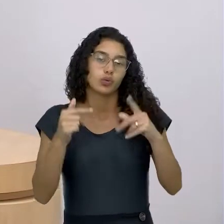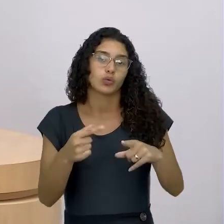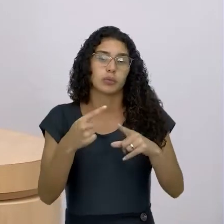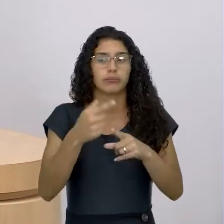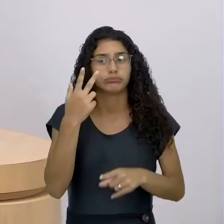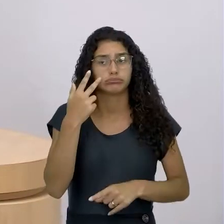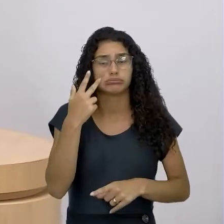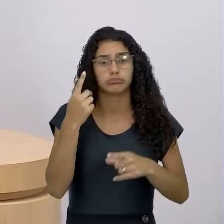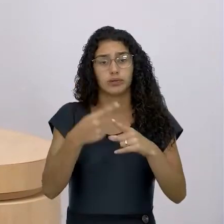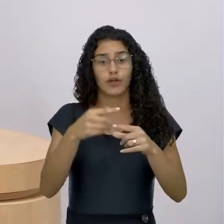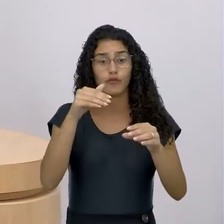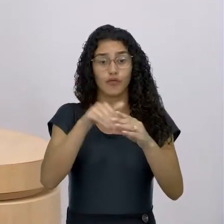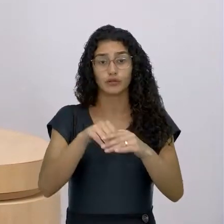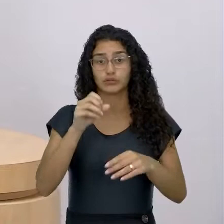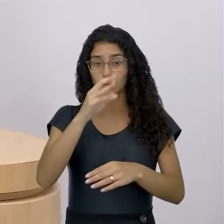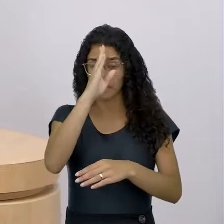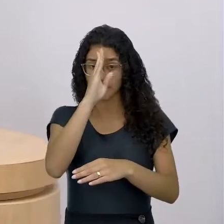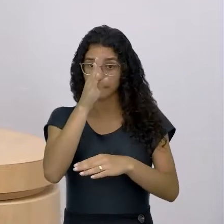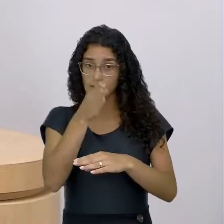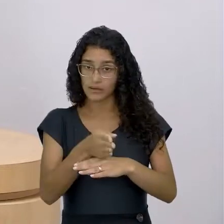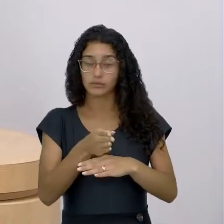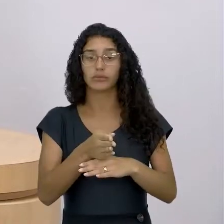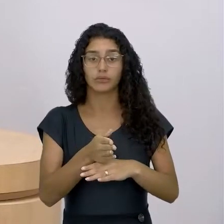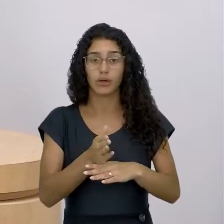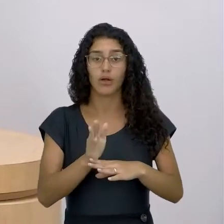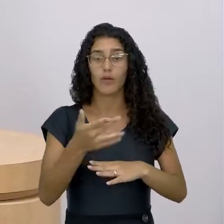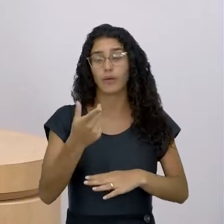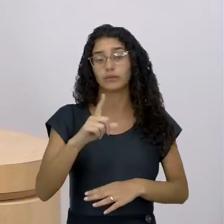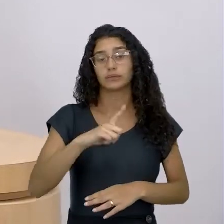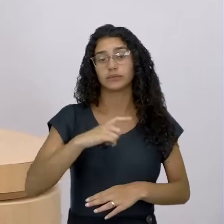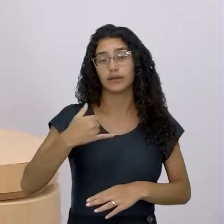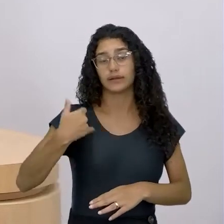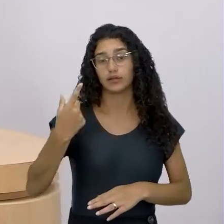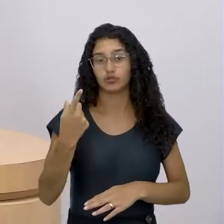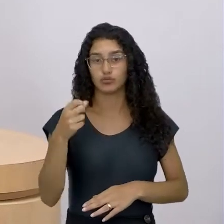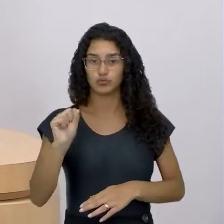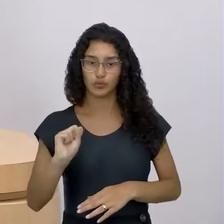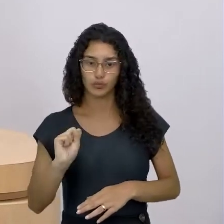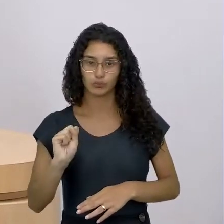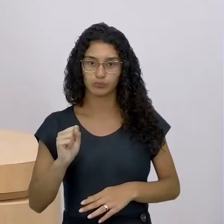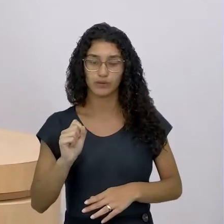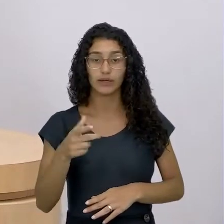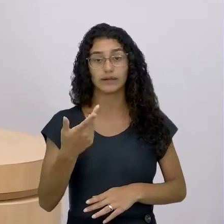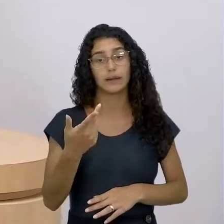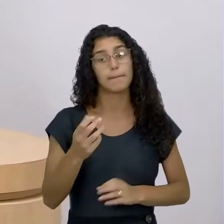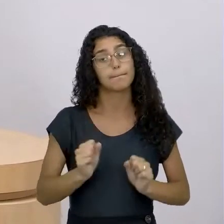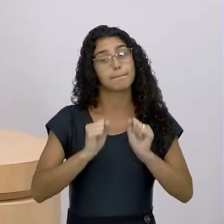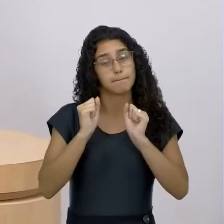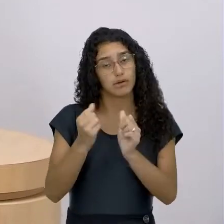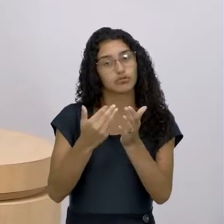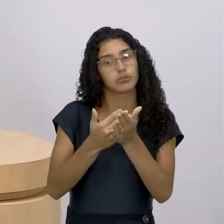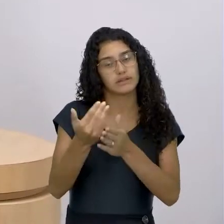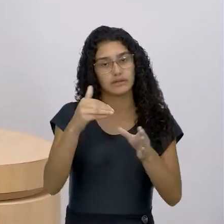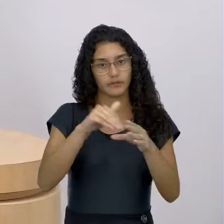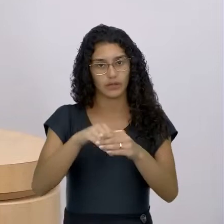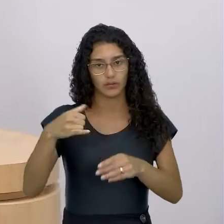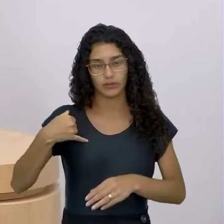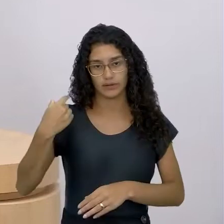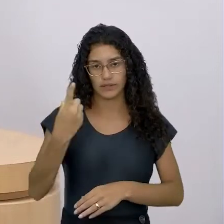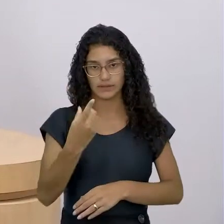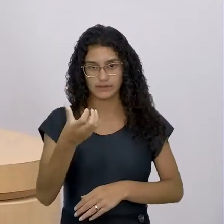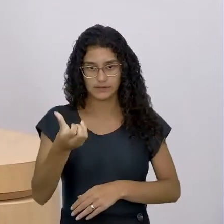voto ele só se torna obrigatório quando se tem 18 anos, apesar de ser facultativo a partir dos